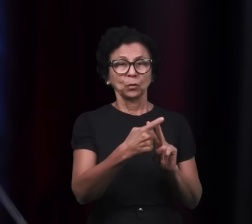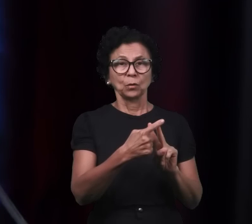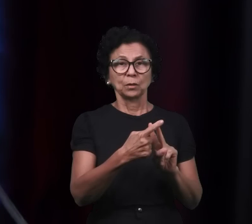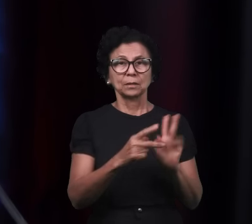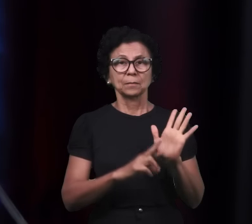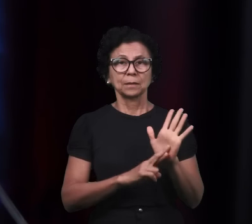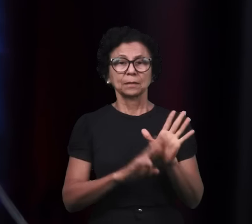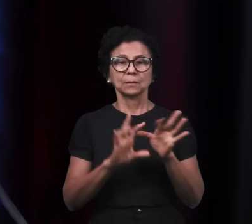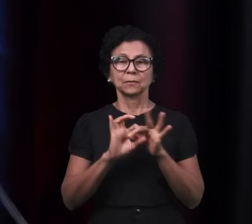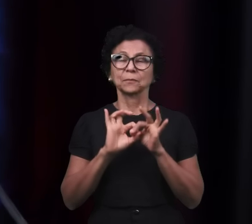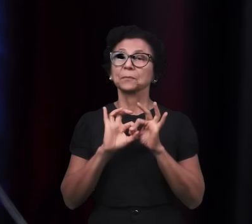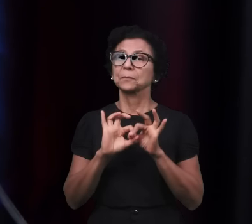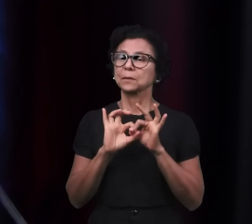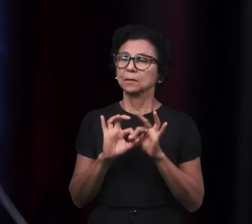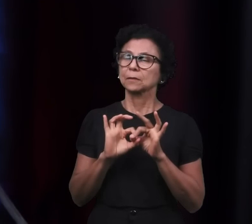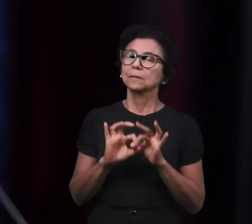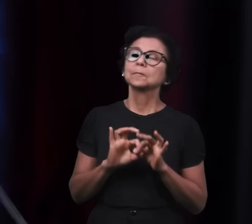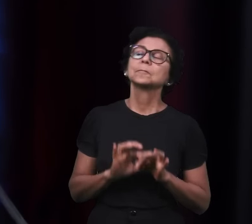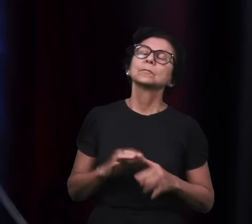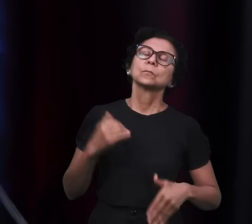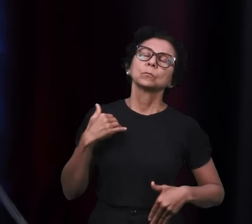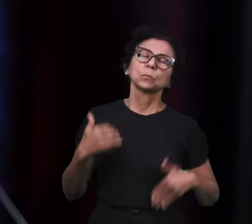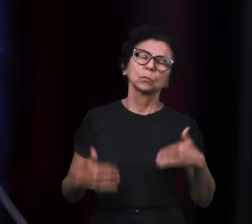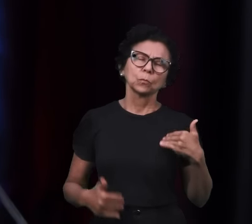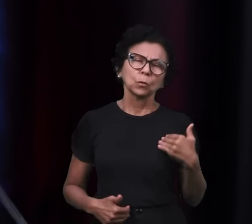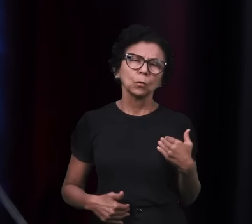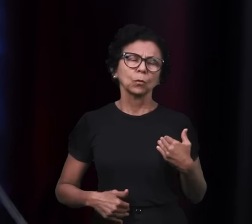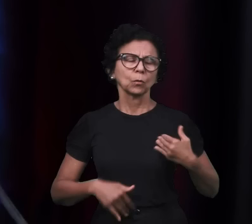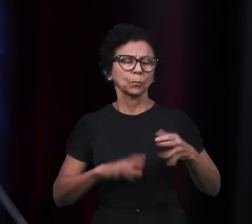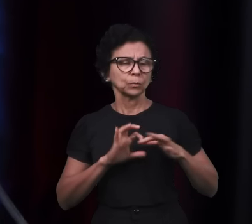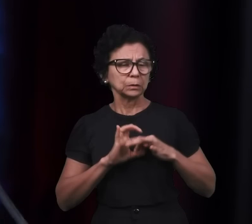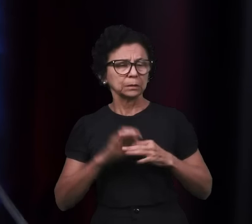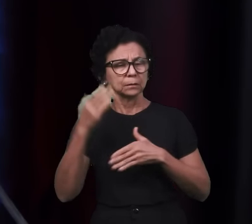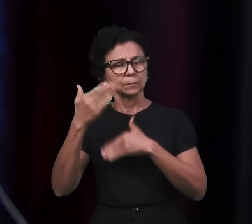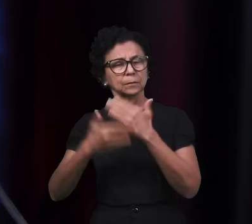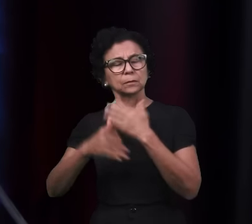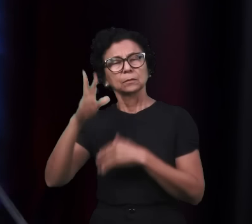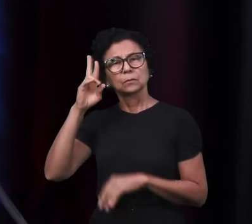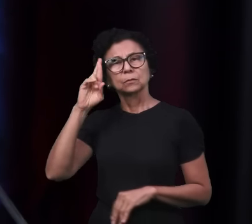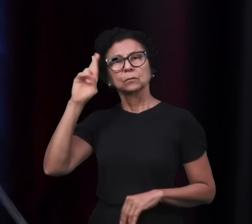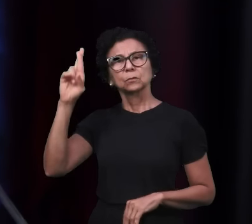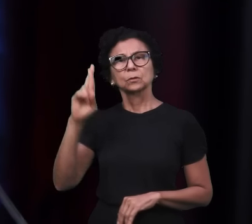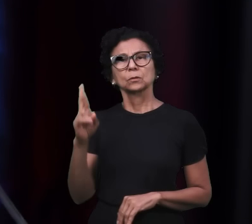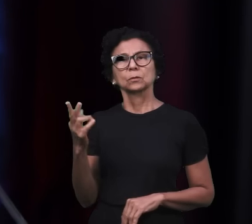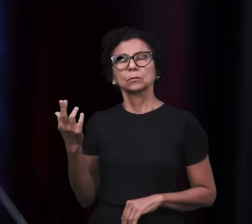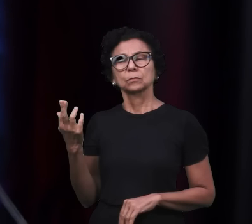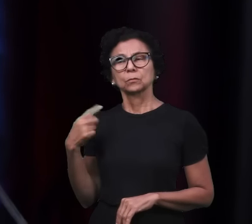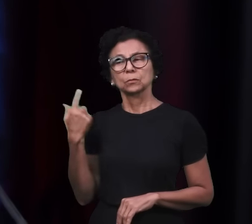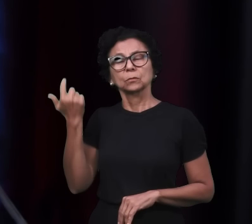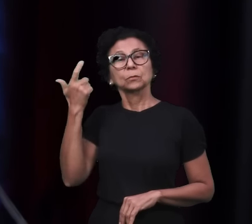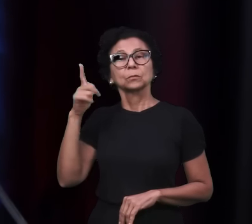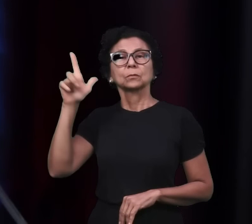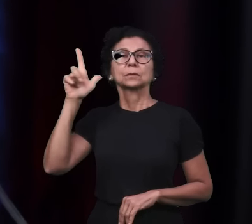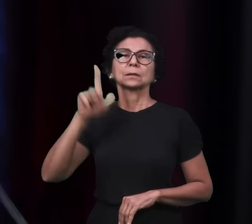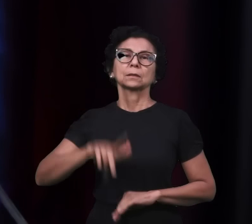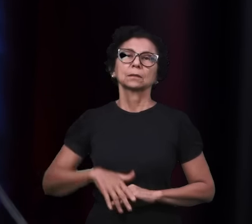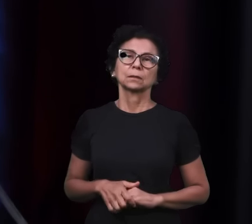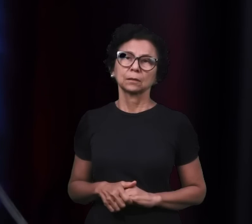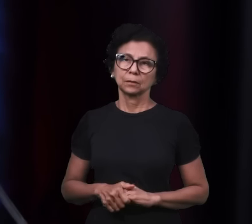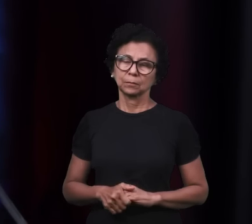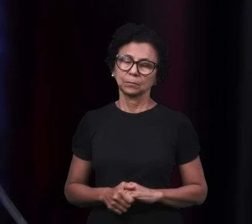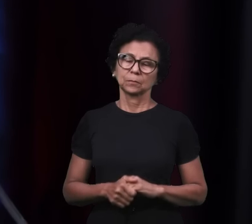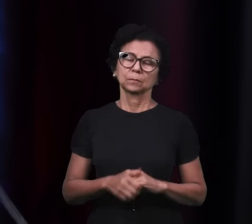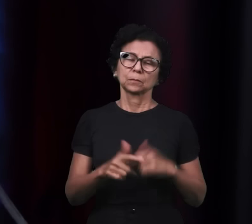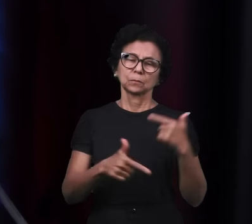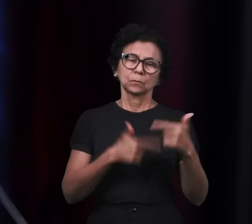né? E na comunhão, no corpo, vivendo na presença do Senhor, nós conseguimos sobrepor todas as